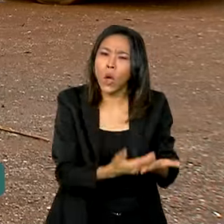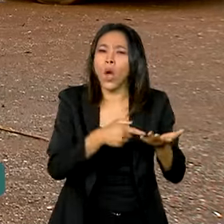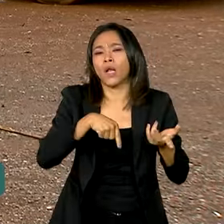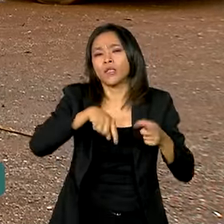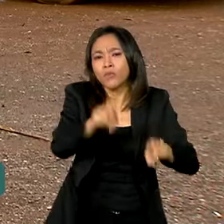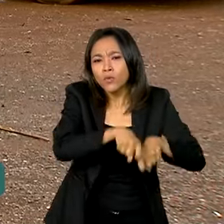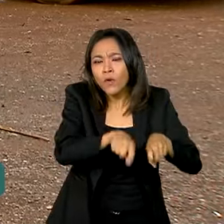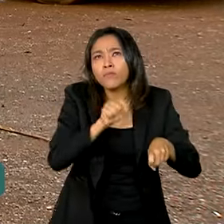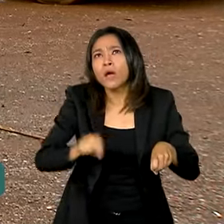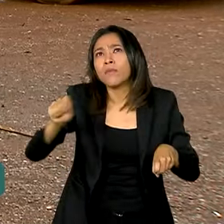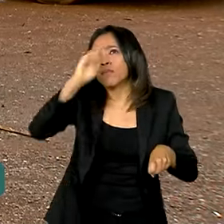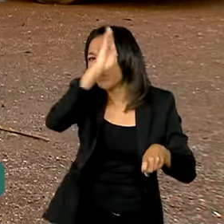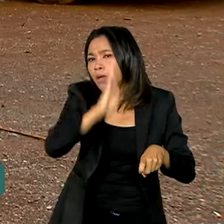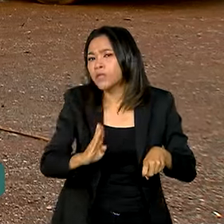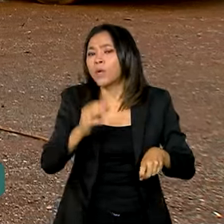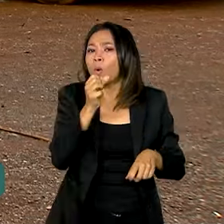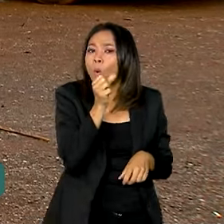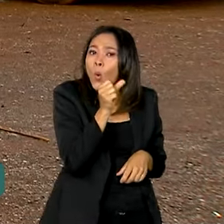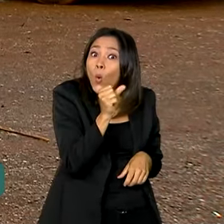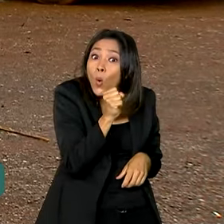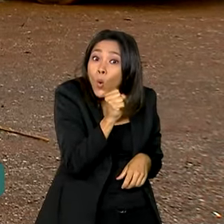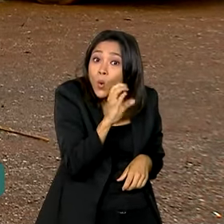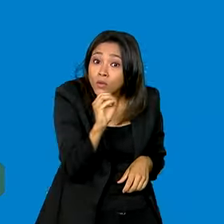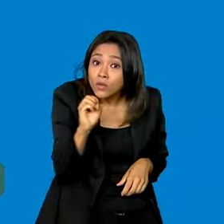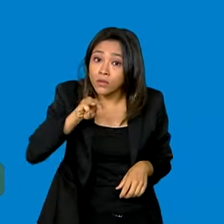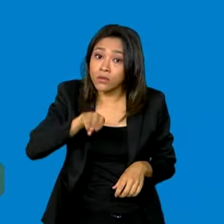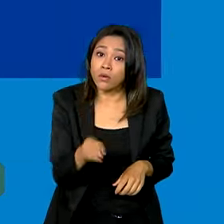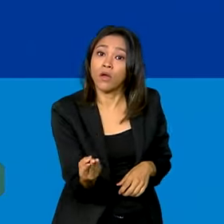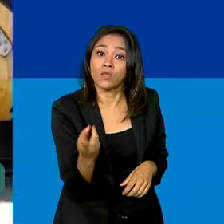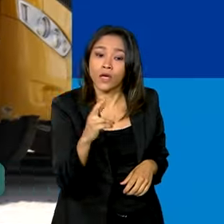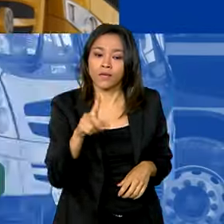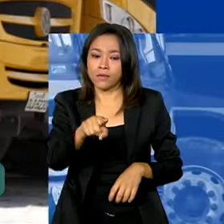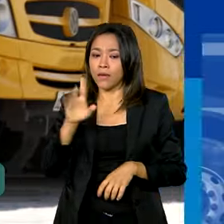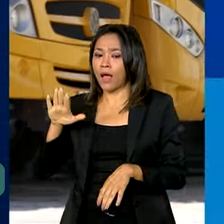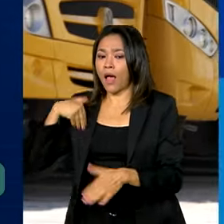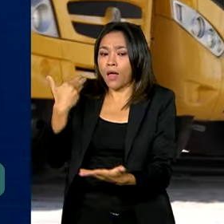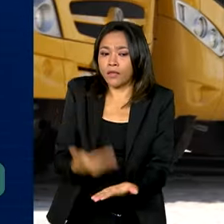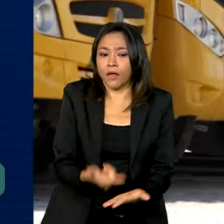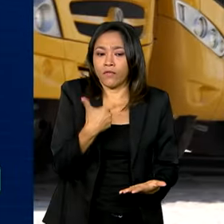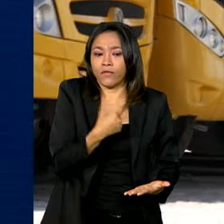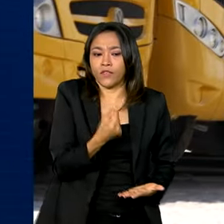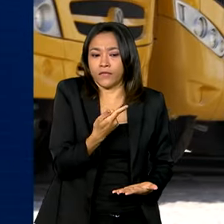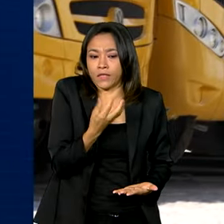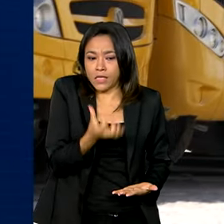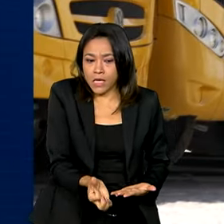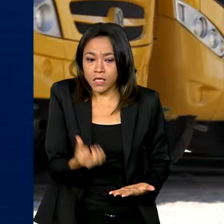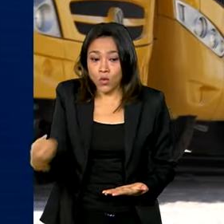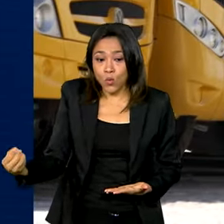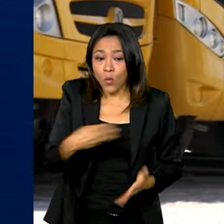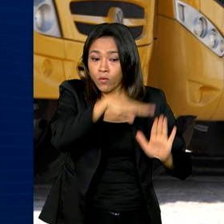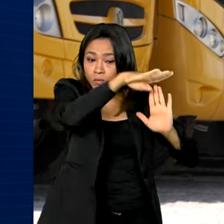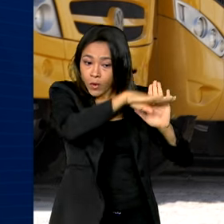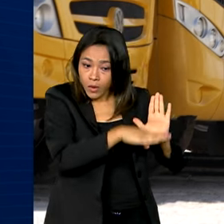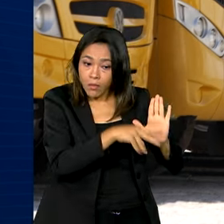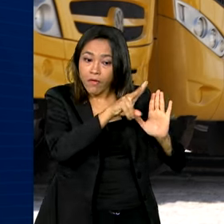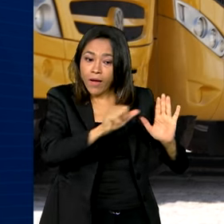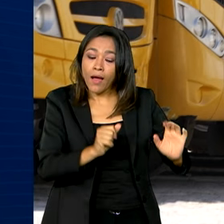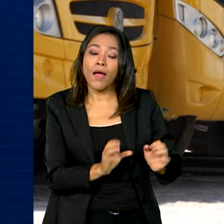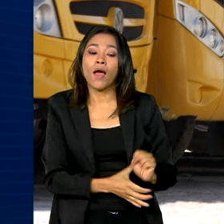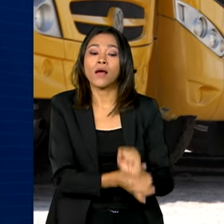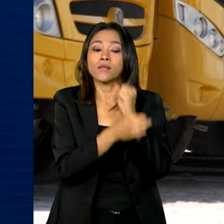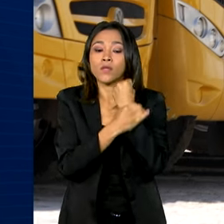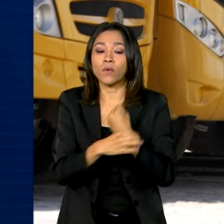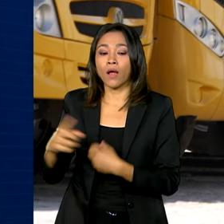país foram de 800 milhões de reais. Até 2026, um novo PAC vai financiar a compra de 3 mil